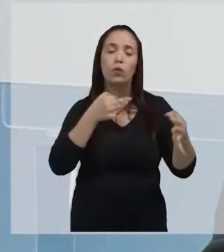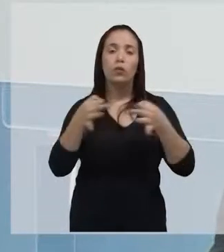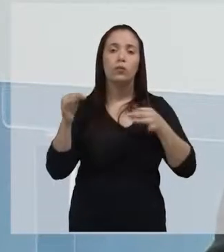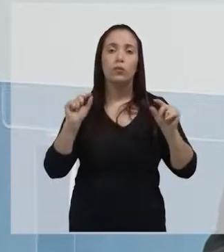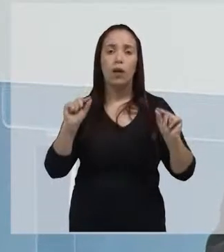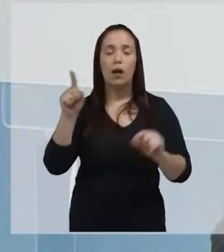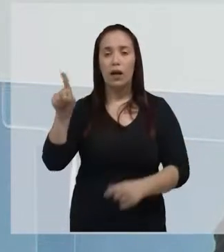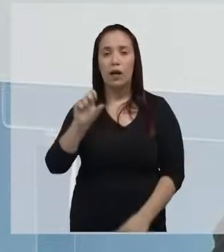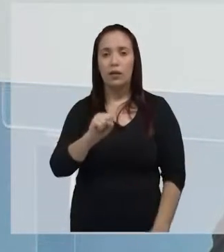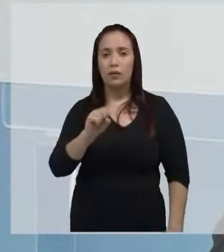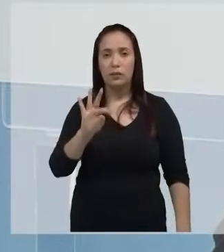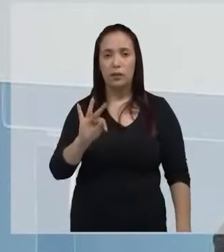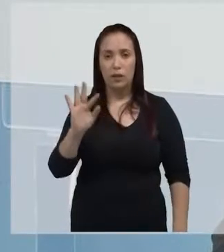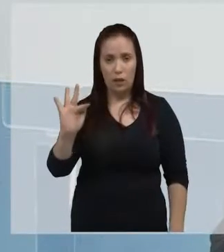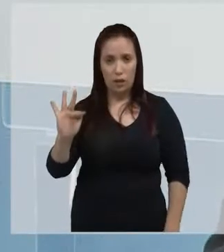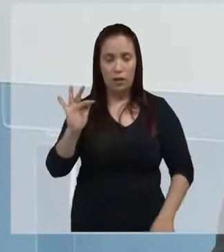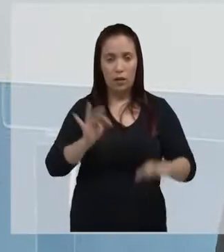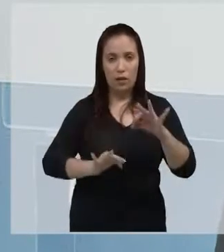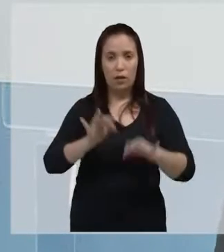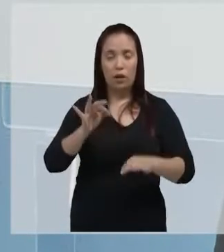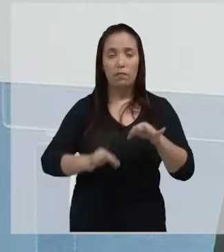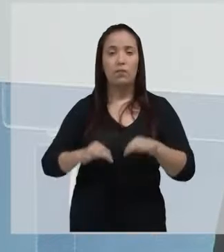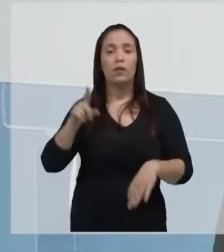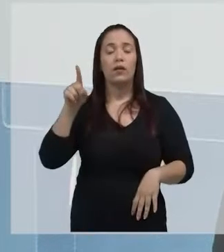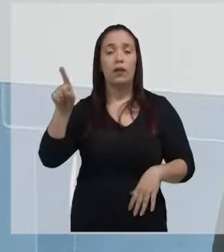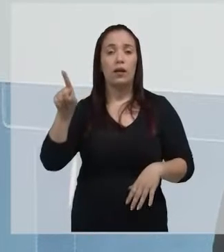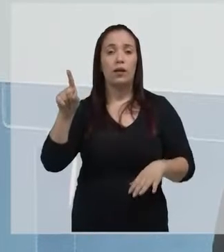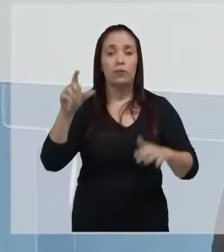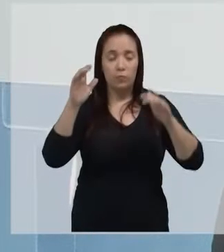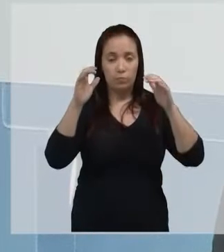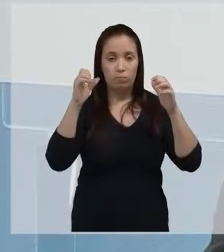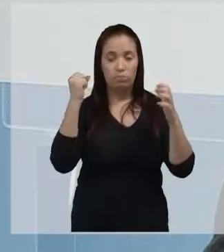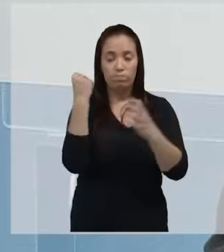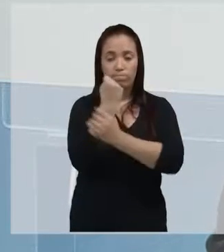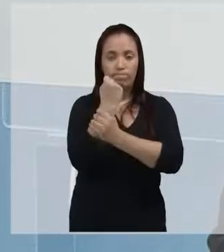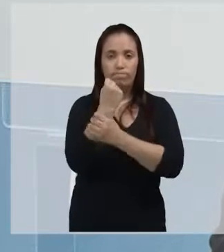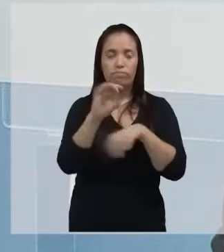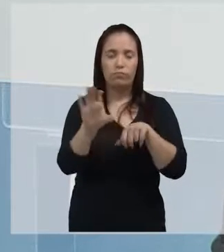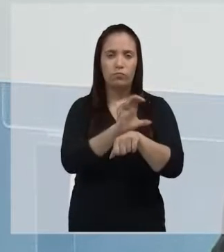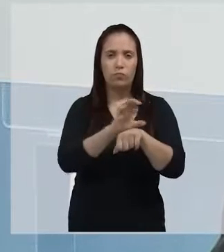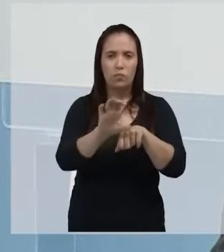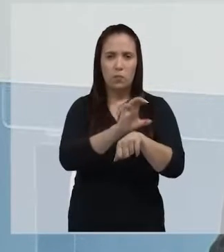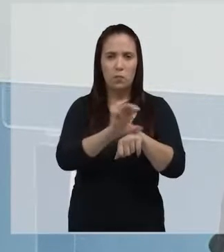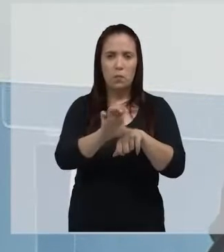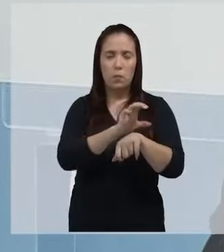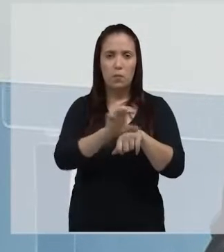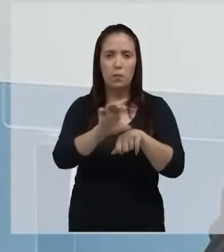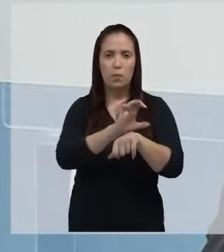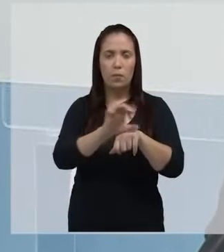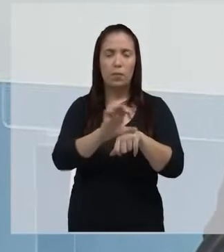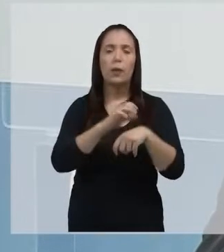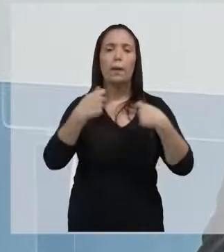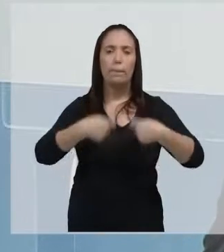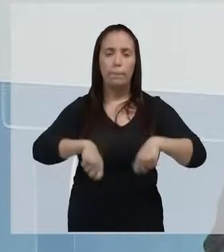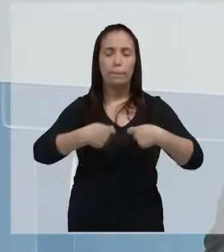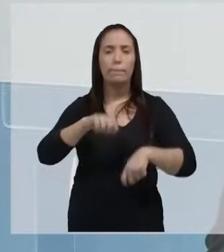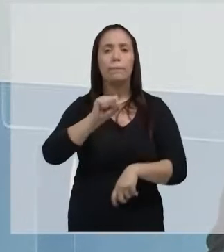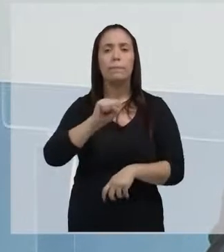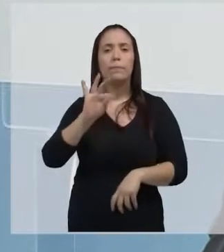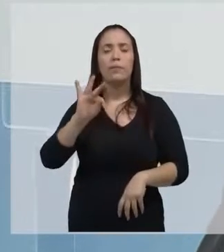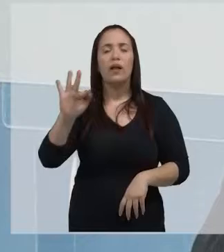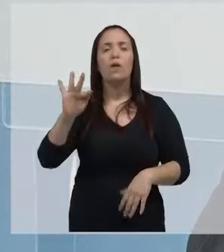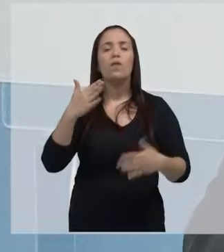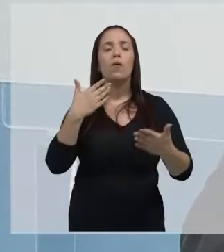Supremo Tribunal Federal, que é o guardião da Constituição, que é o órgão necessário para que qualquer